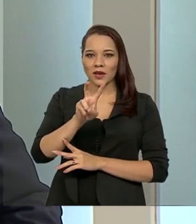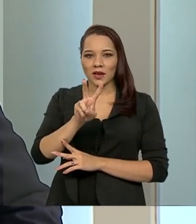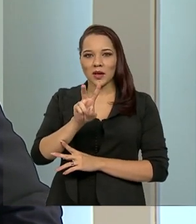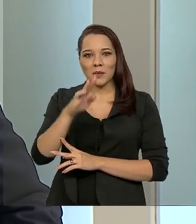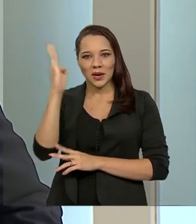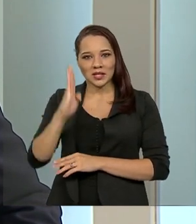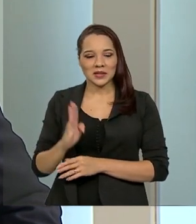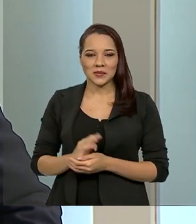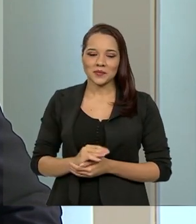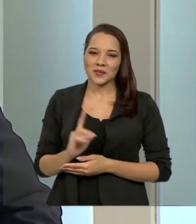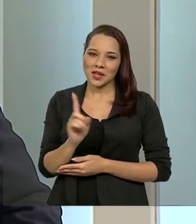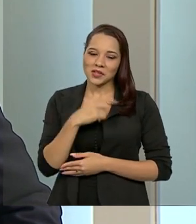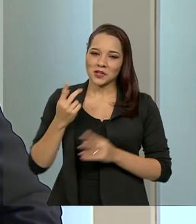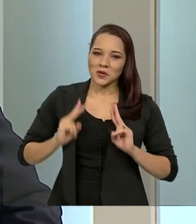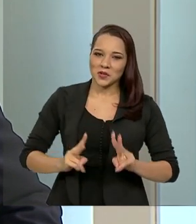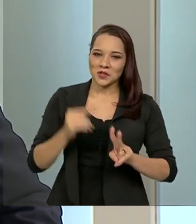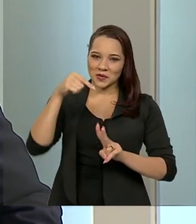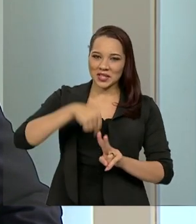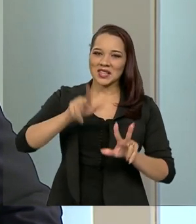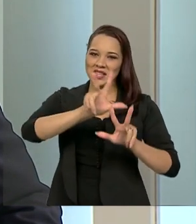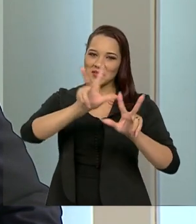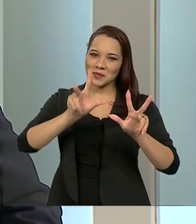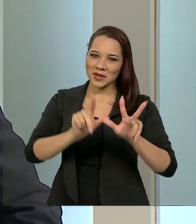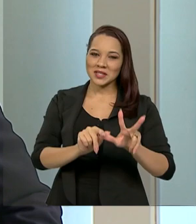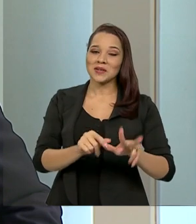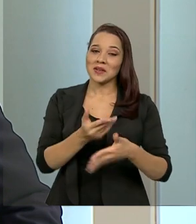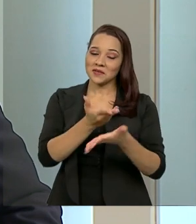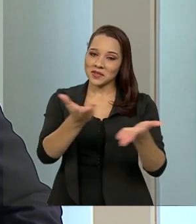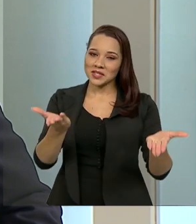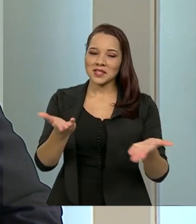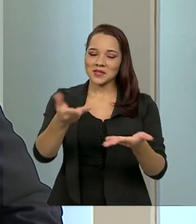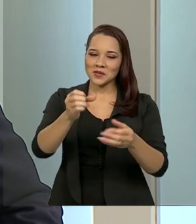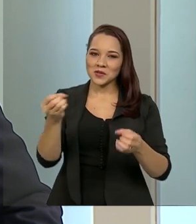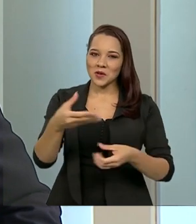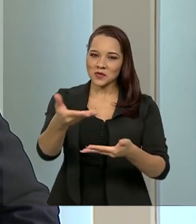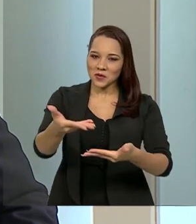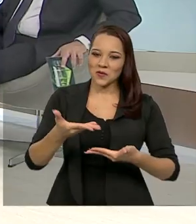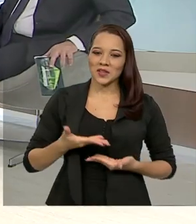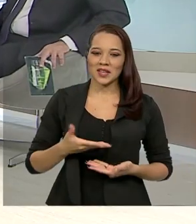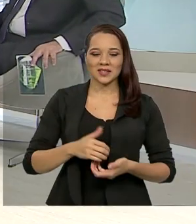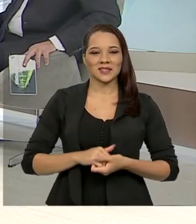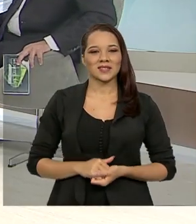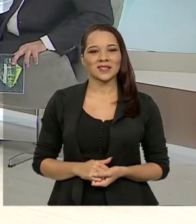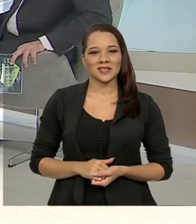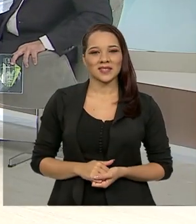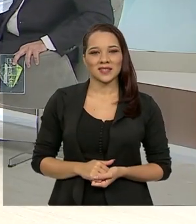E o Brasil continua em pauta aqui na TV Brasil e você é sempre o nosso convidado.